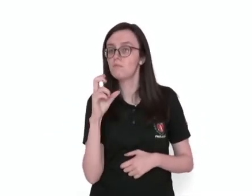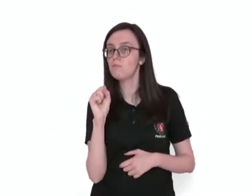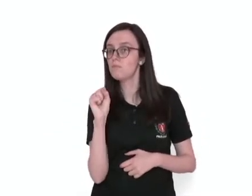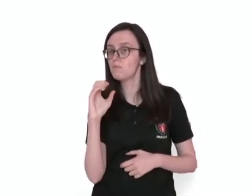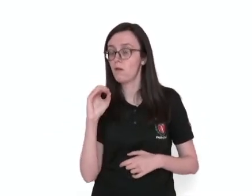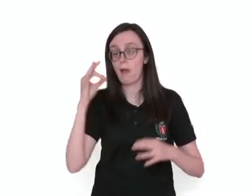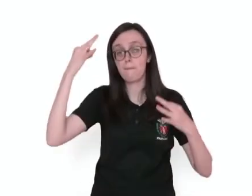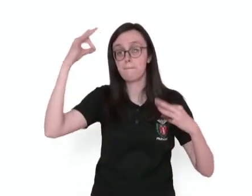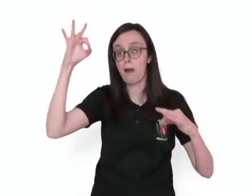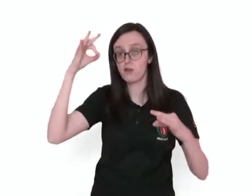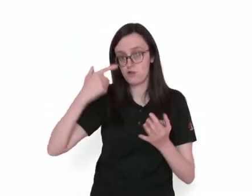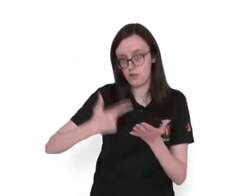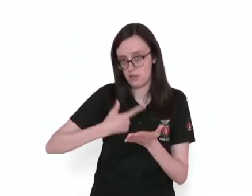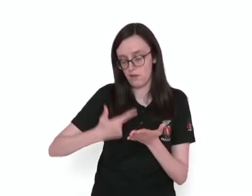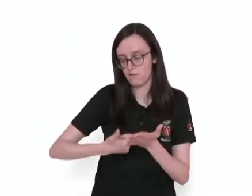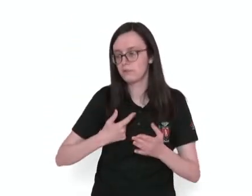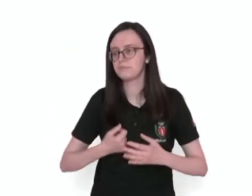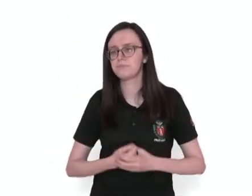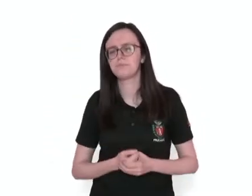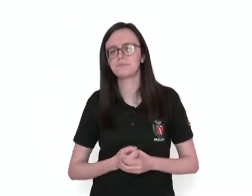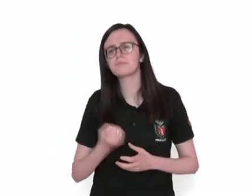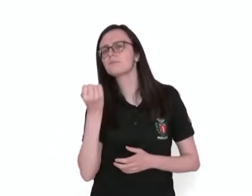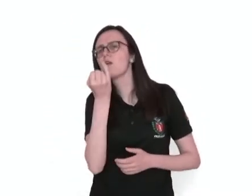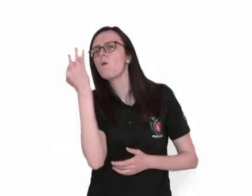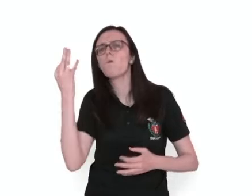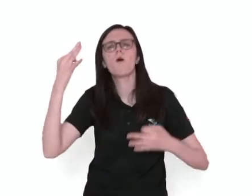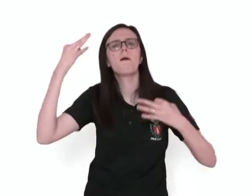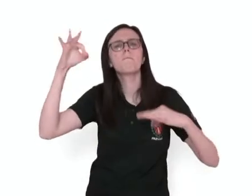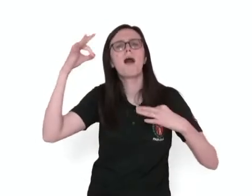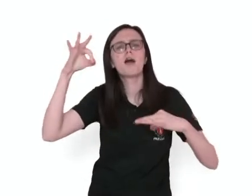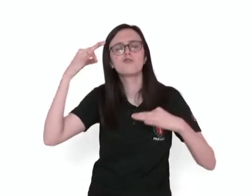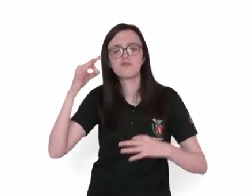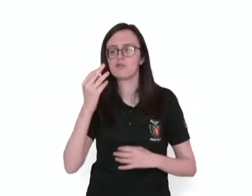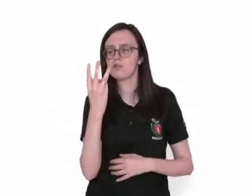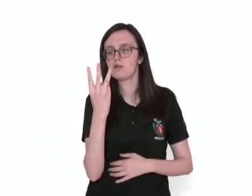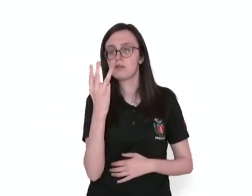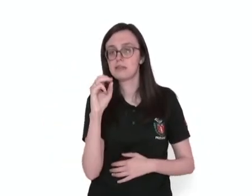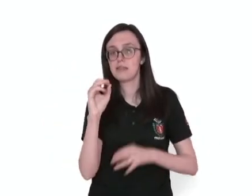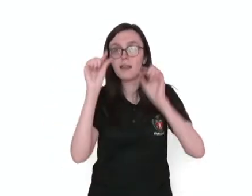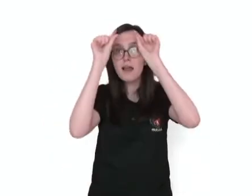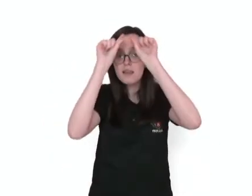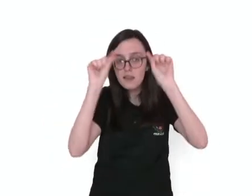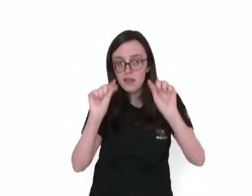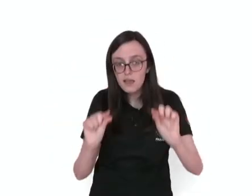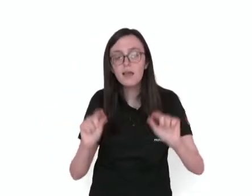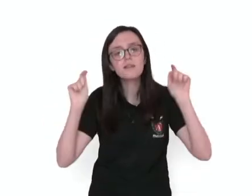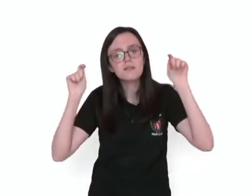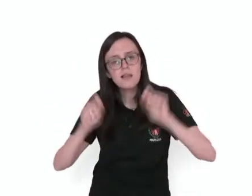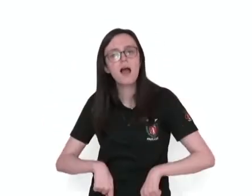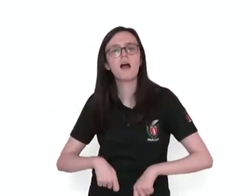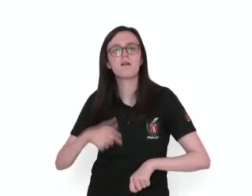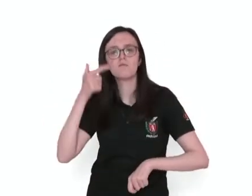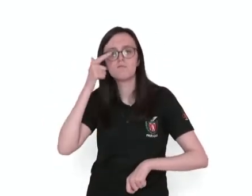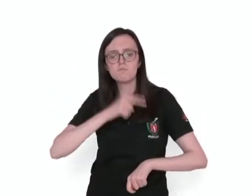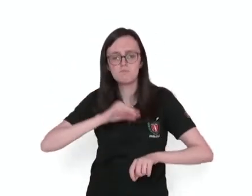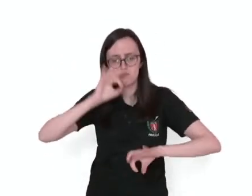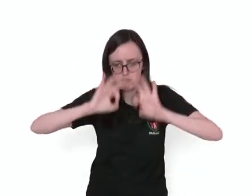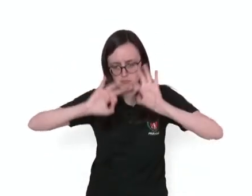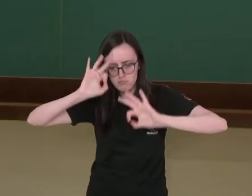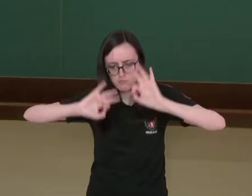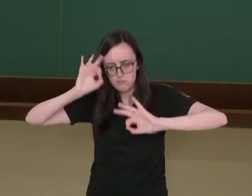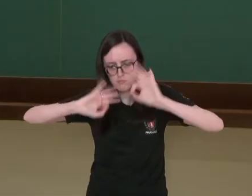280 páginas desse livro. Quantas páginas com 30 linhas seriam necessárias